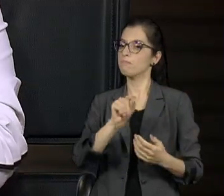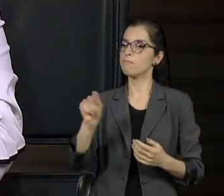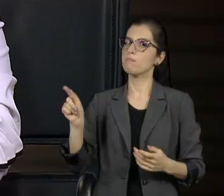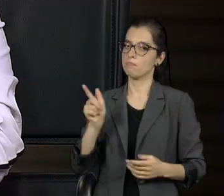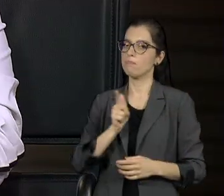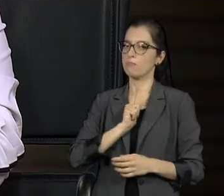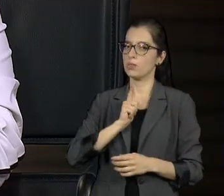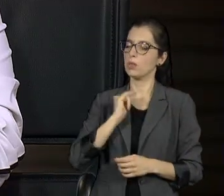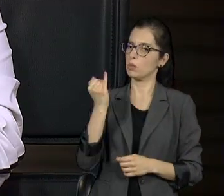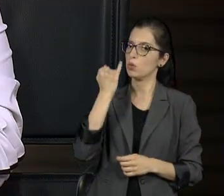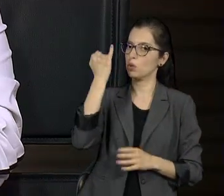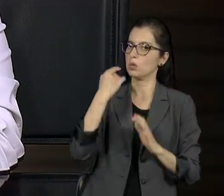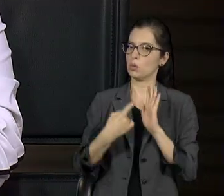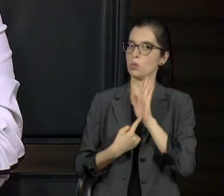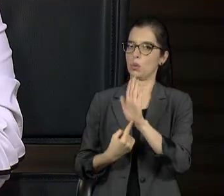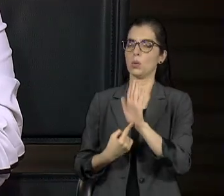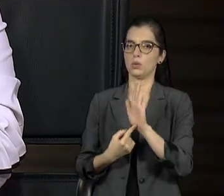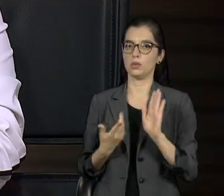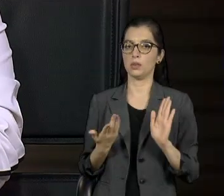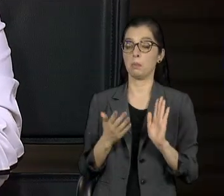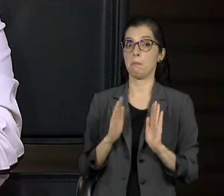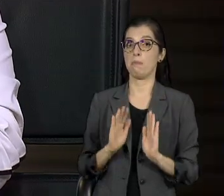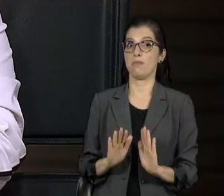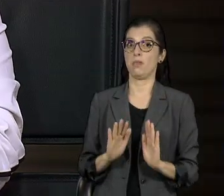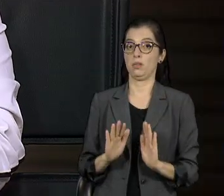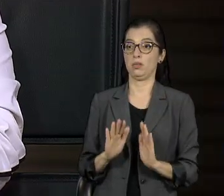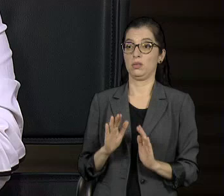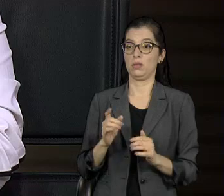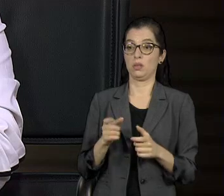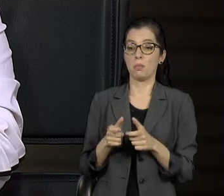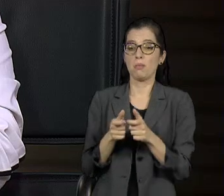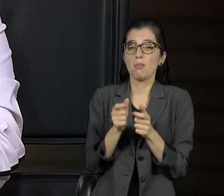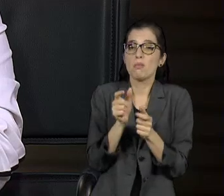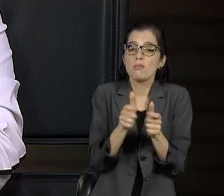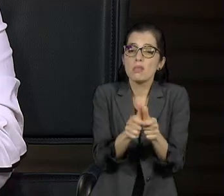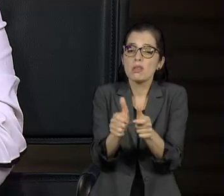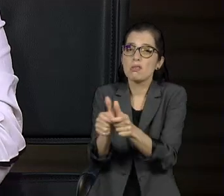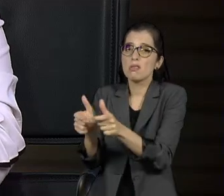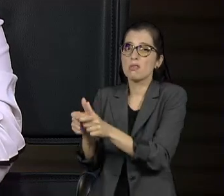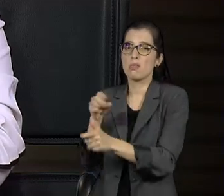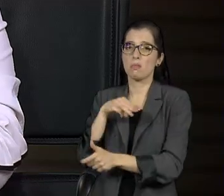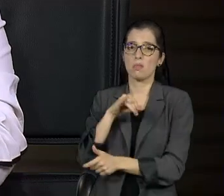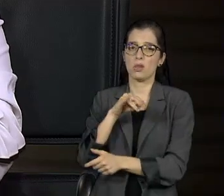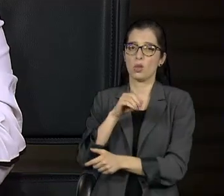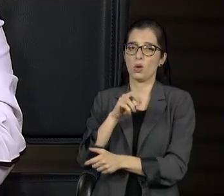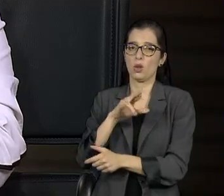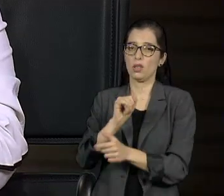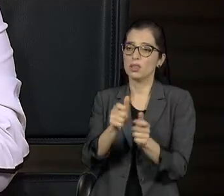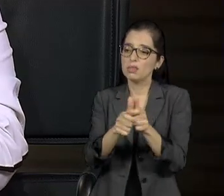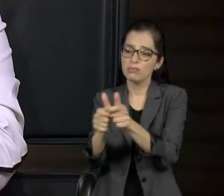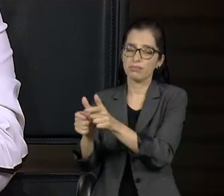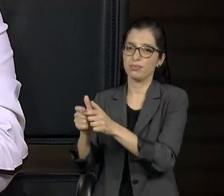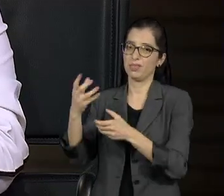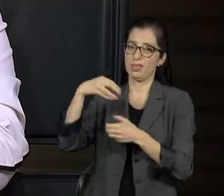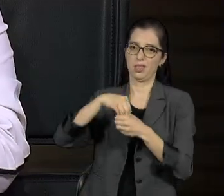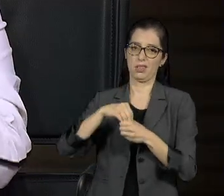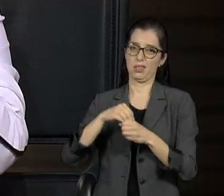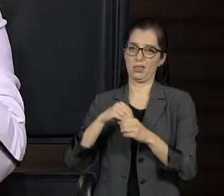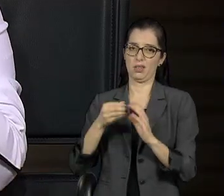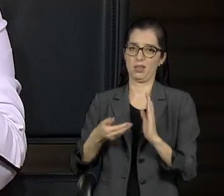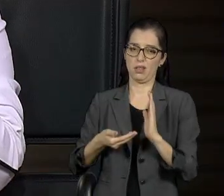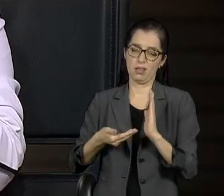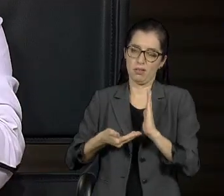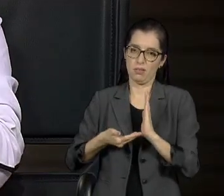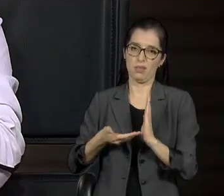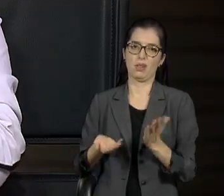mas ainda vai constituir muito minoria dentro das câmaras de maneira geral, né? Então, em modo geral, assim, toda essa discussão de que a gente